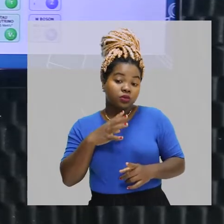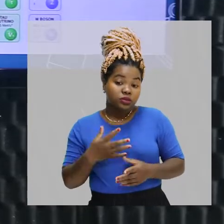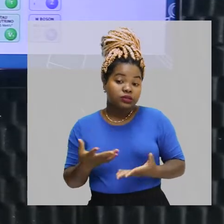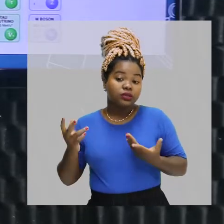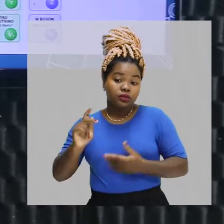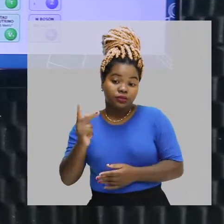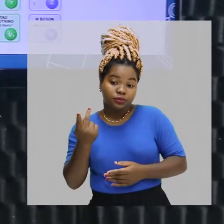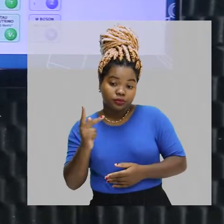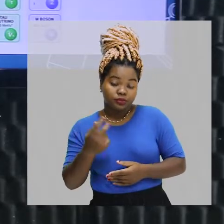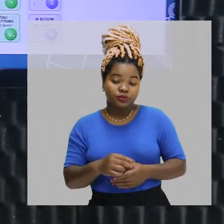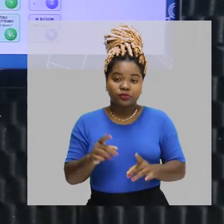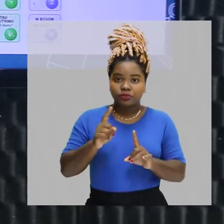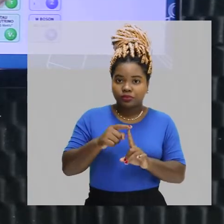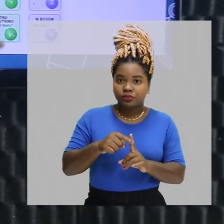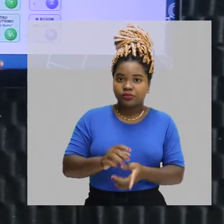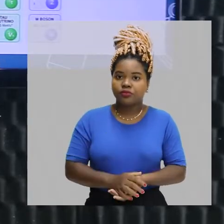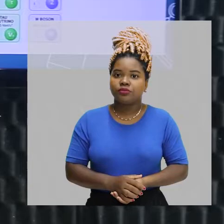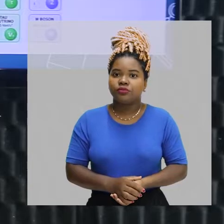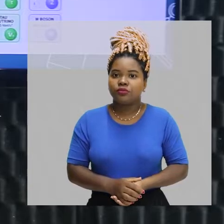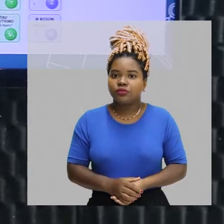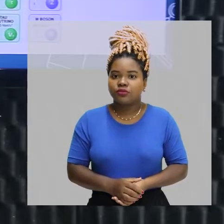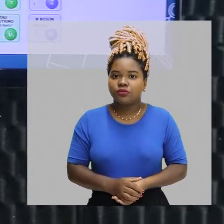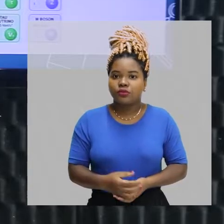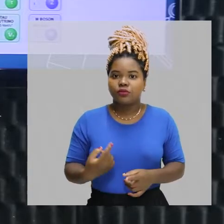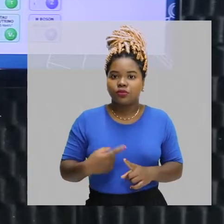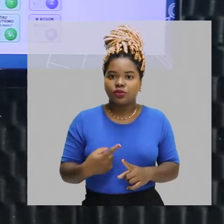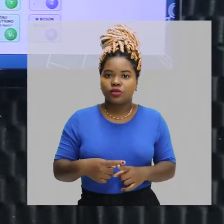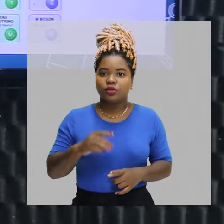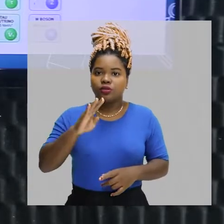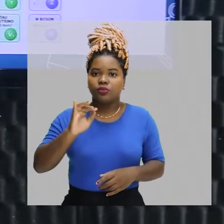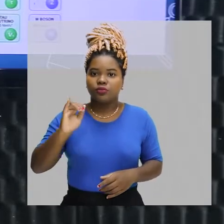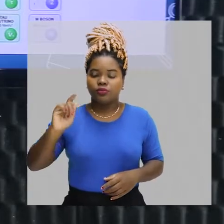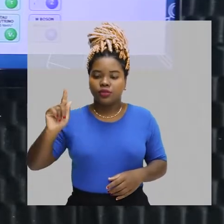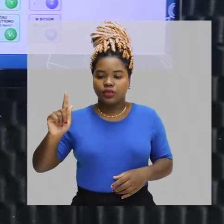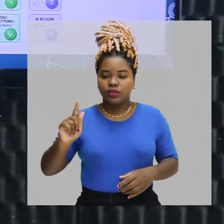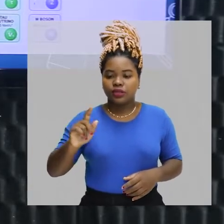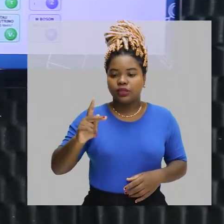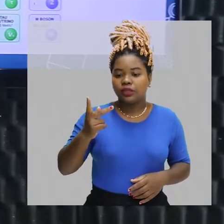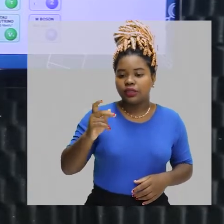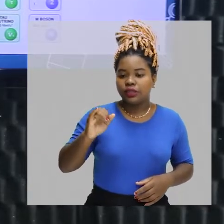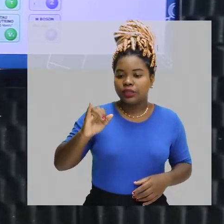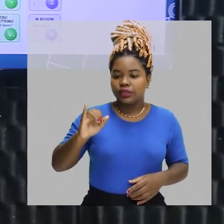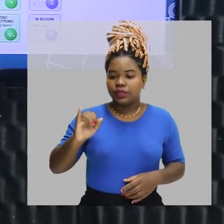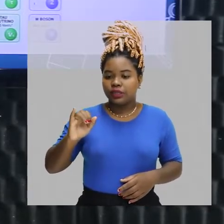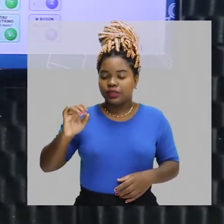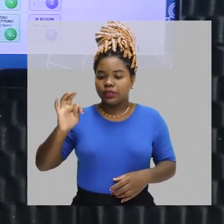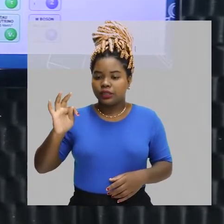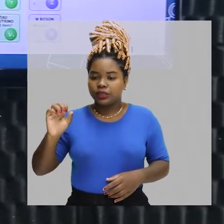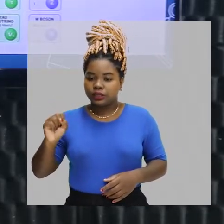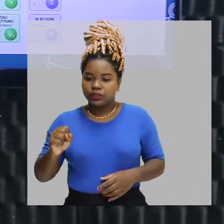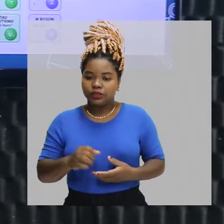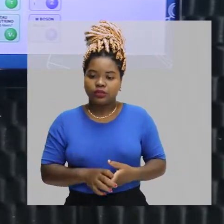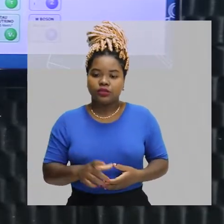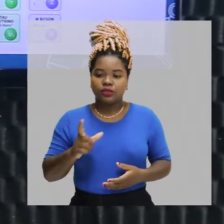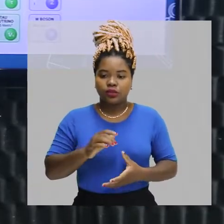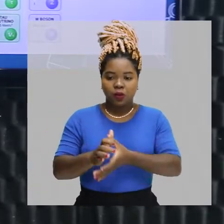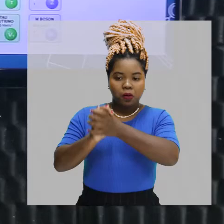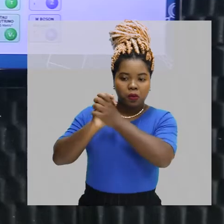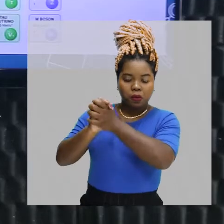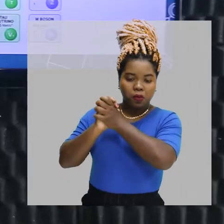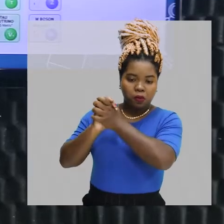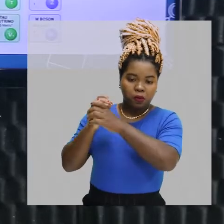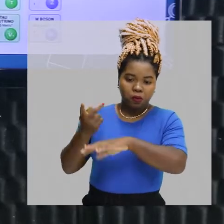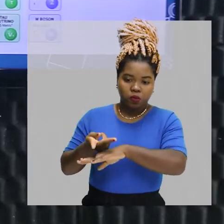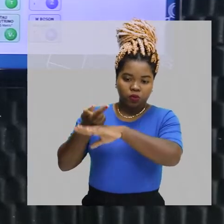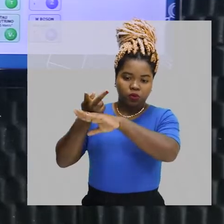Higgs, que é o nome, né, do cientista aí, ele acabou ganhando o Nobel, né, há pouco